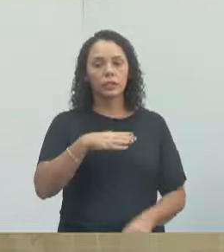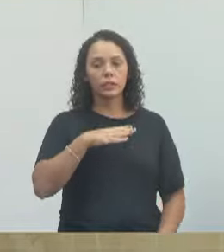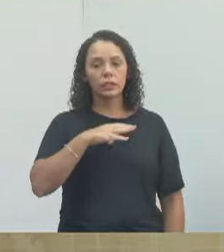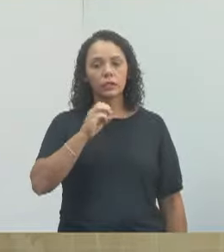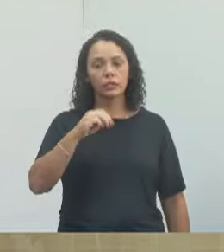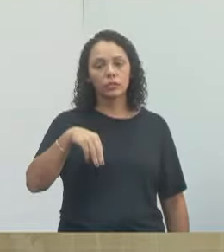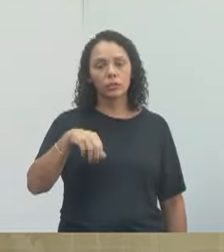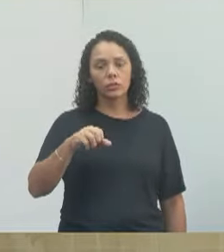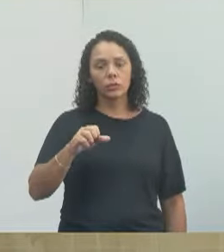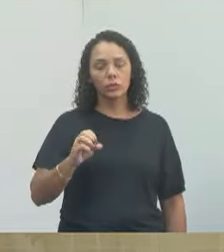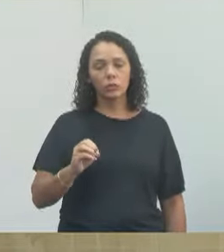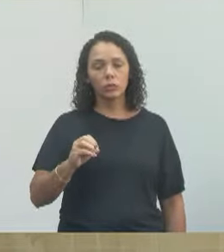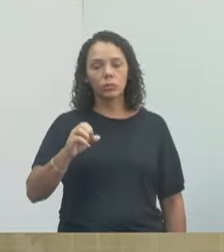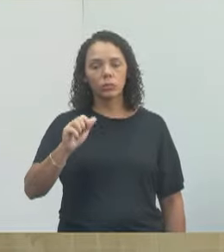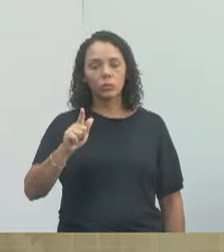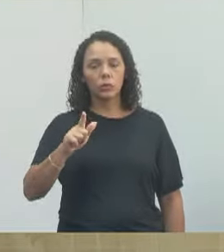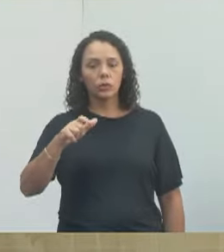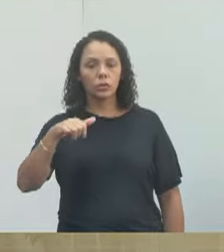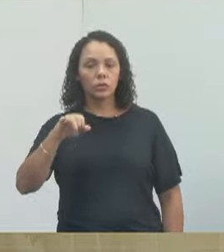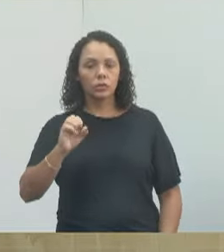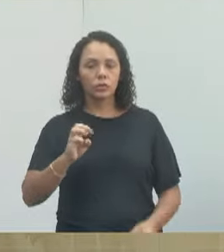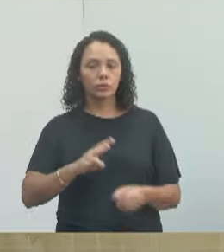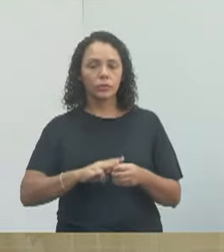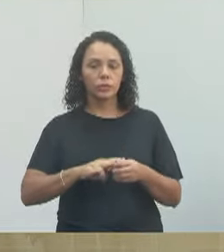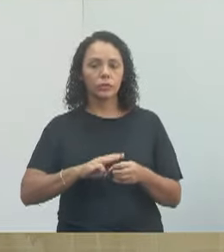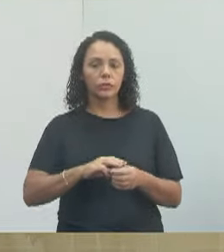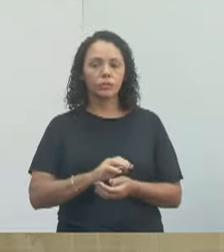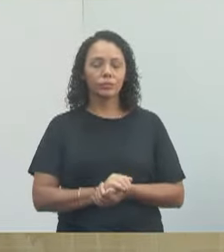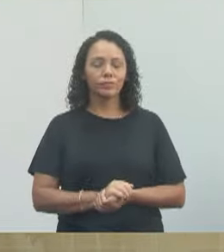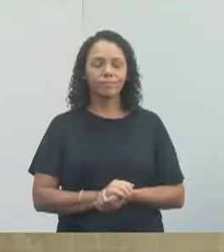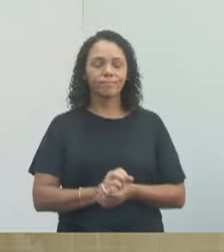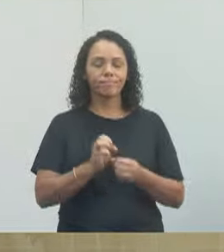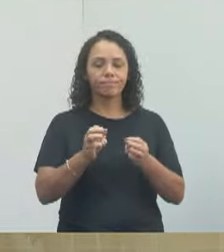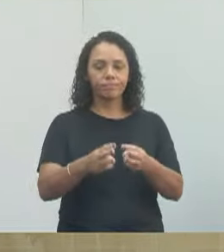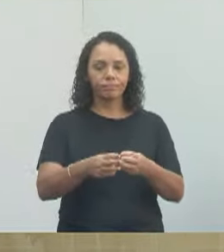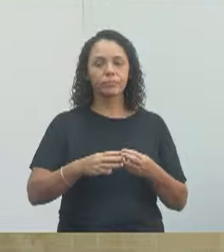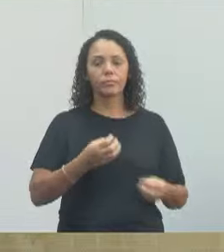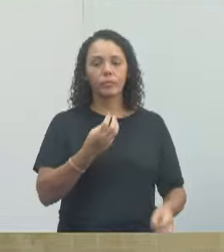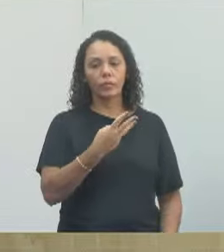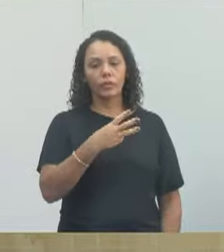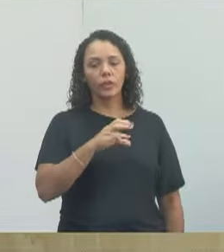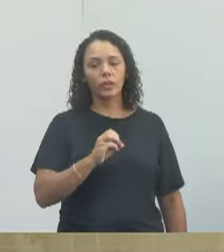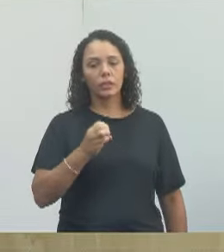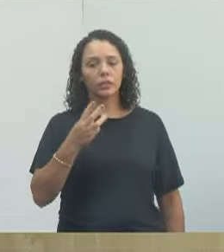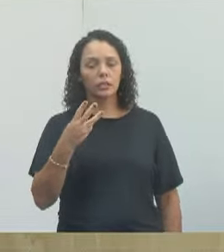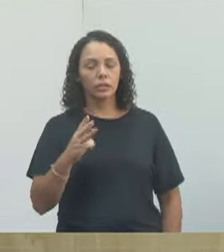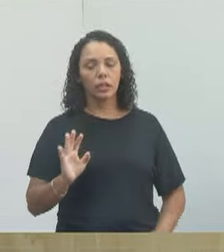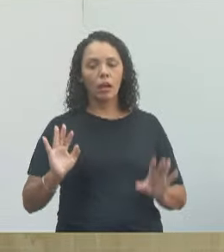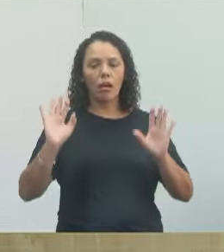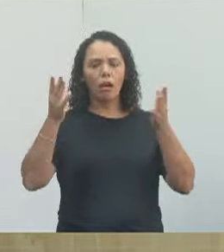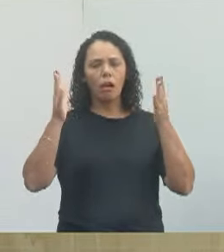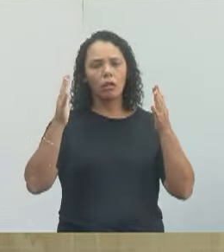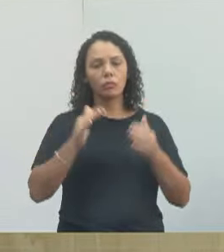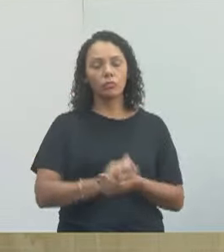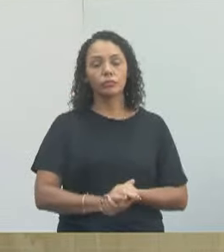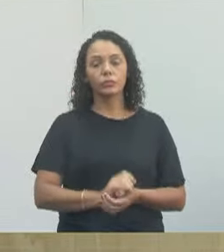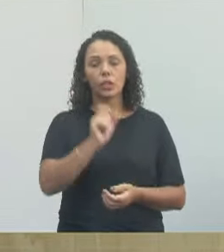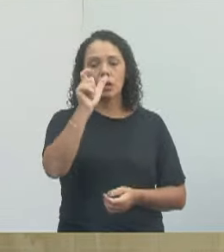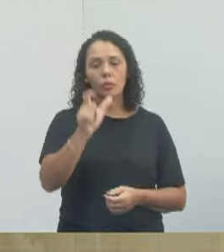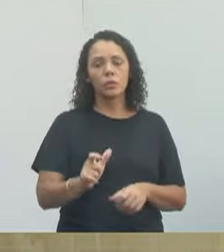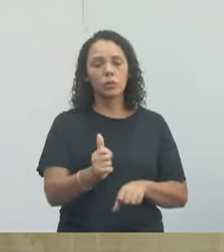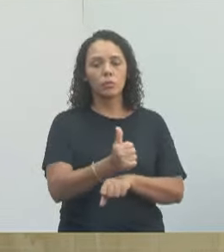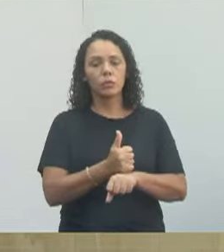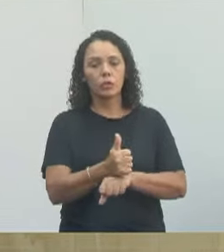sassaki Moção 303 Moção congrat relatório ao técnico Valdemir Júnior do